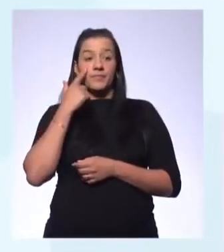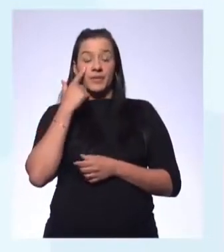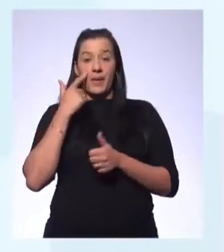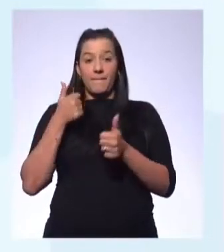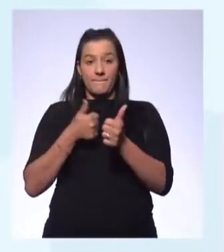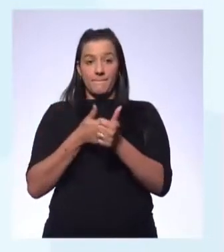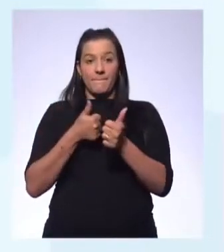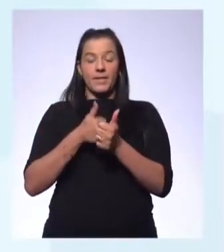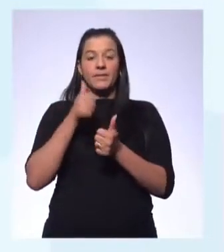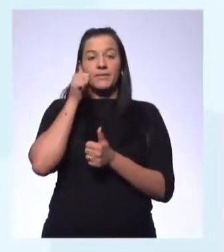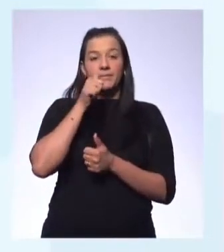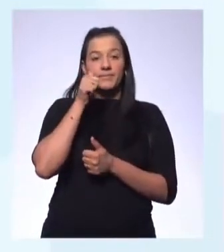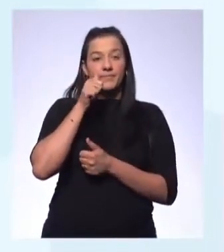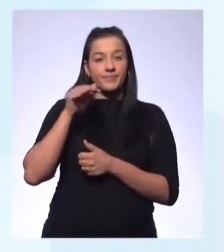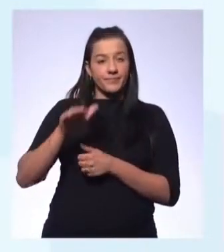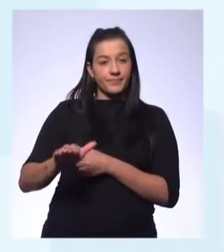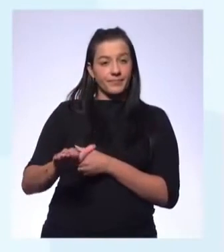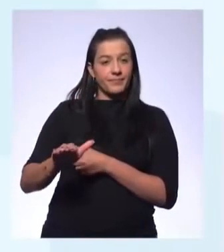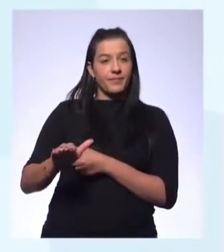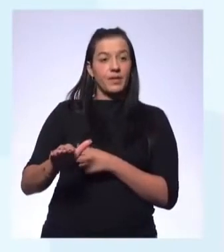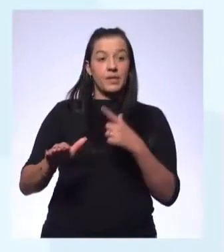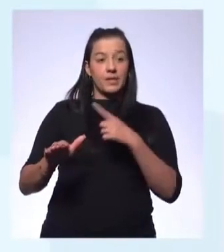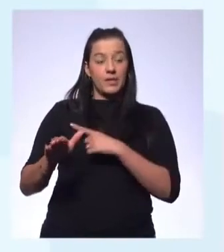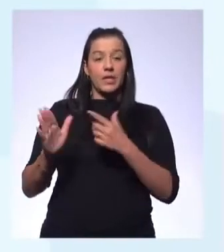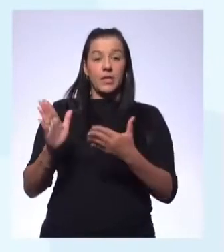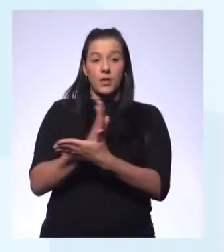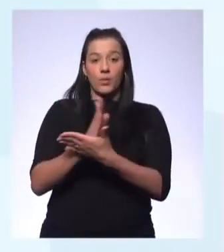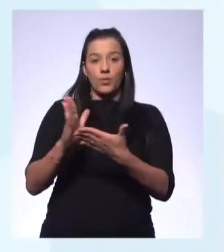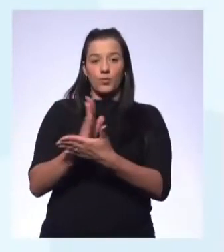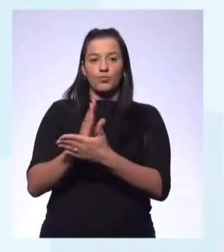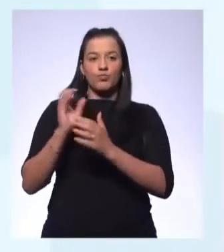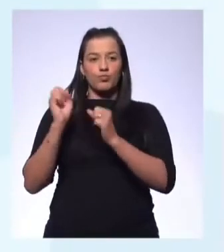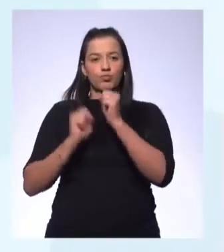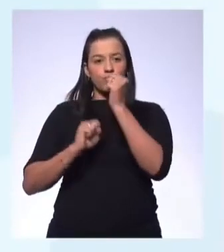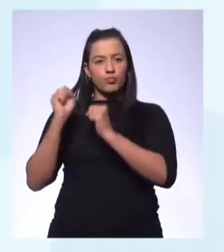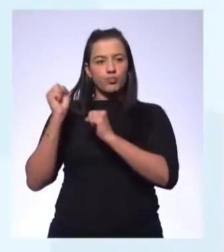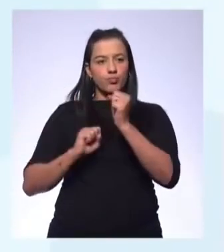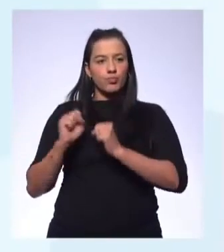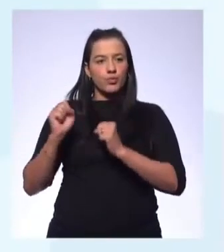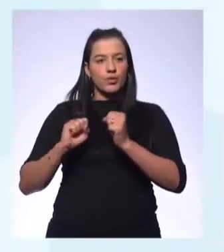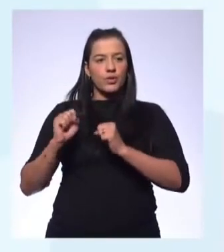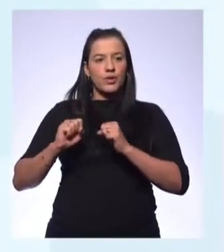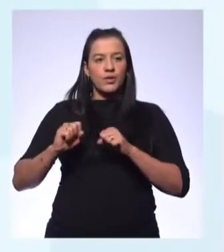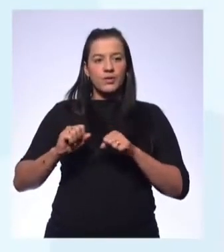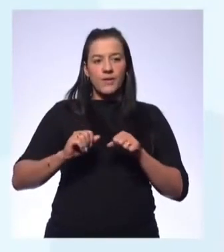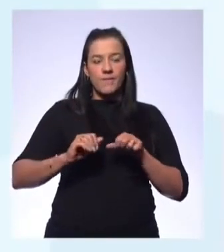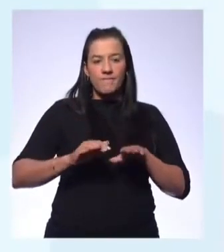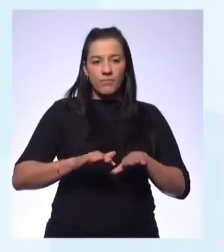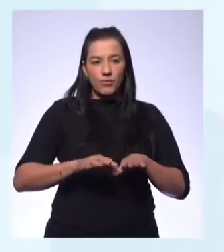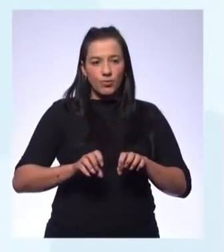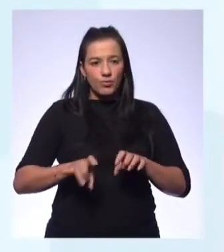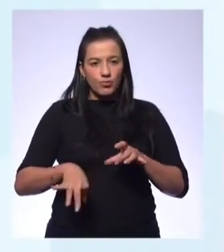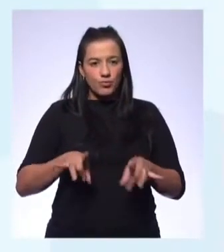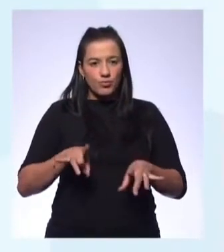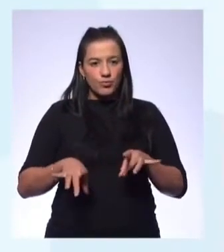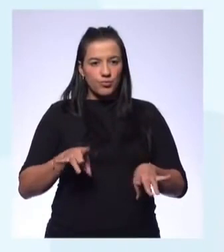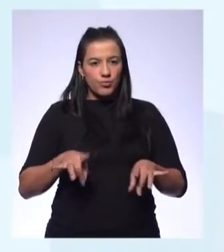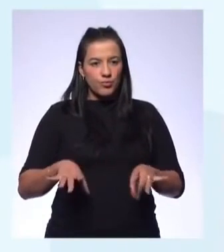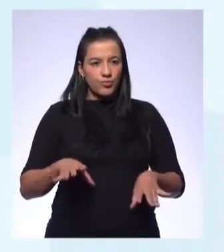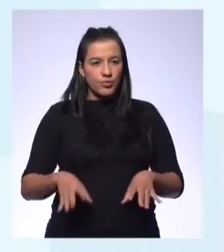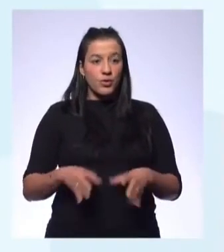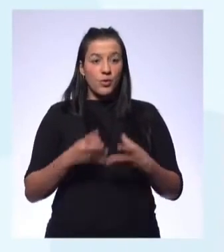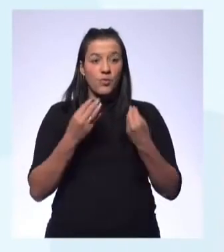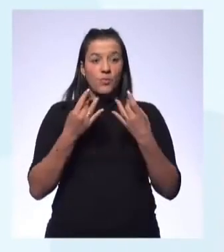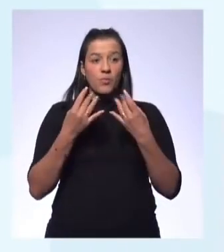dessa menina tem algumas máquinas que estão ao redor dela e no chão tem vários chumacinhos de lã.